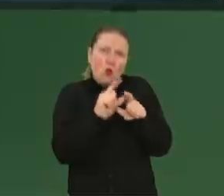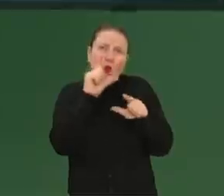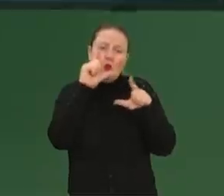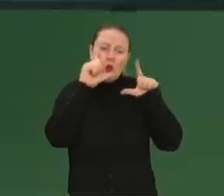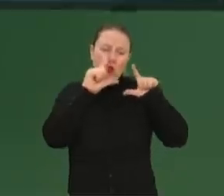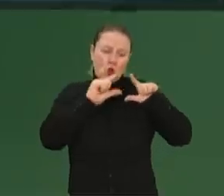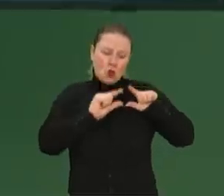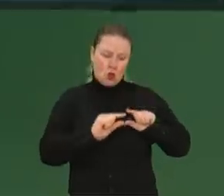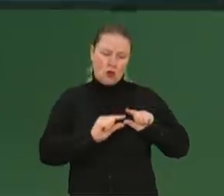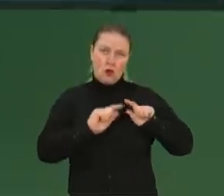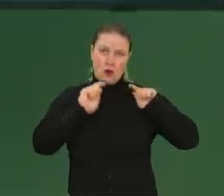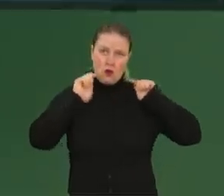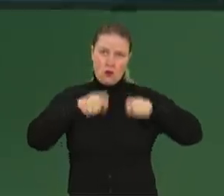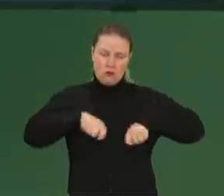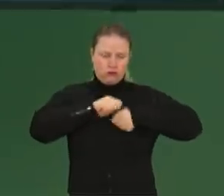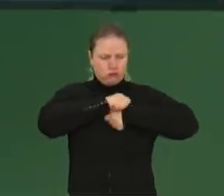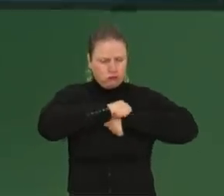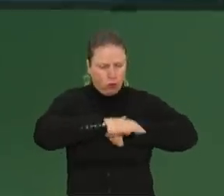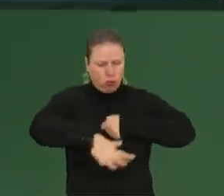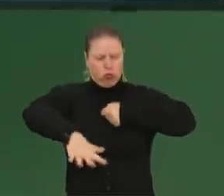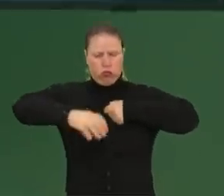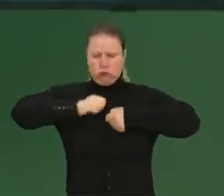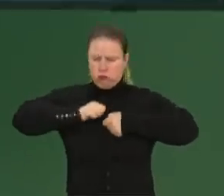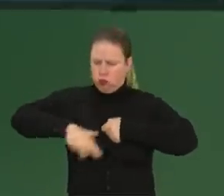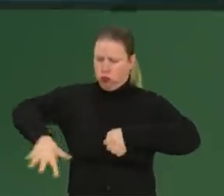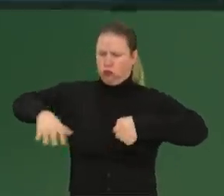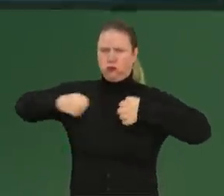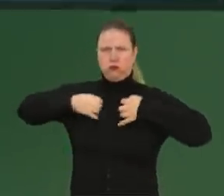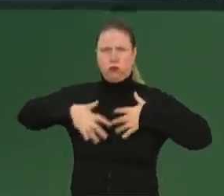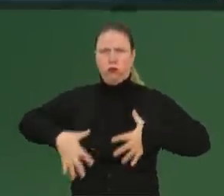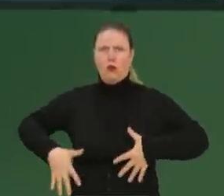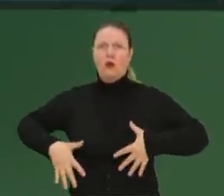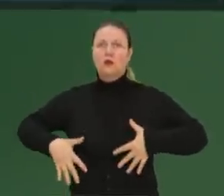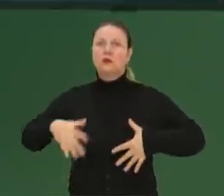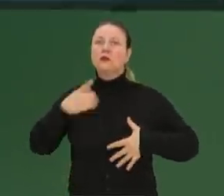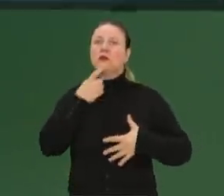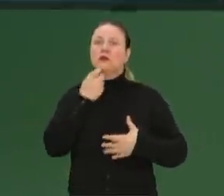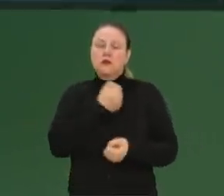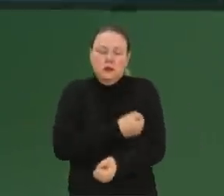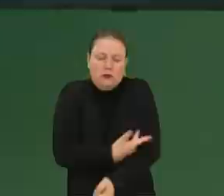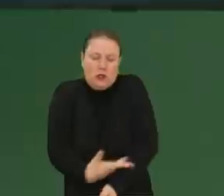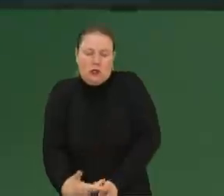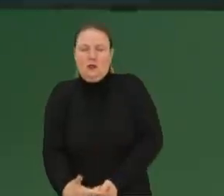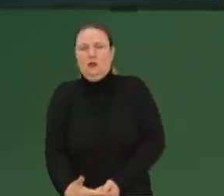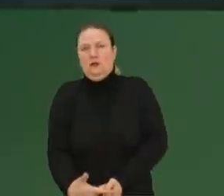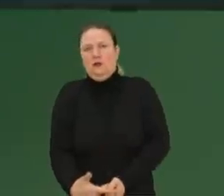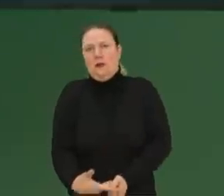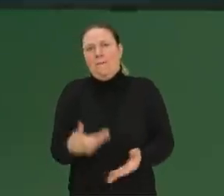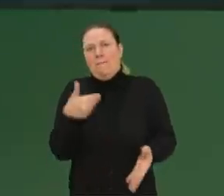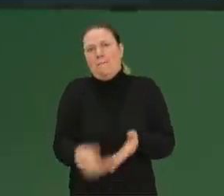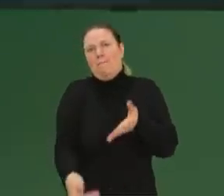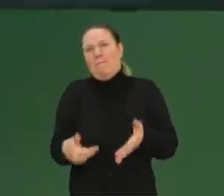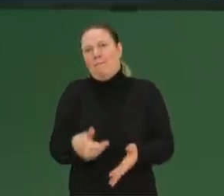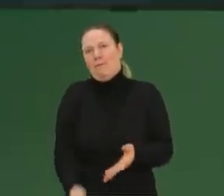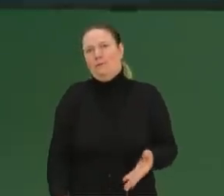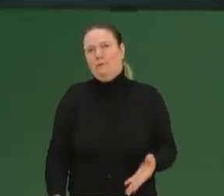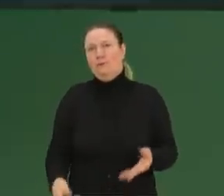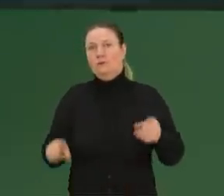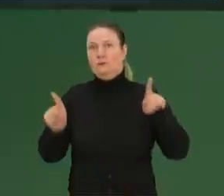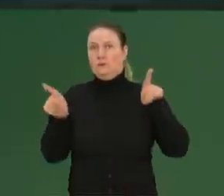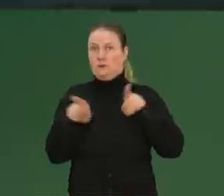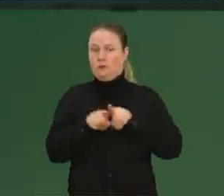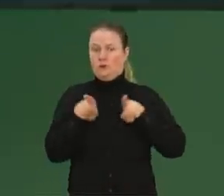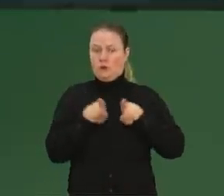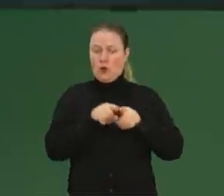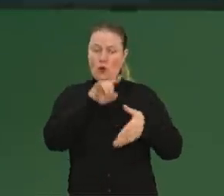Ela vai ter hemorragias, ela vai perder sangue, né? Então isso não é legal. Então, o hemograma, a gente já sabe